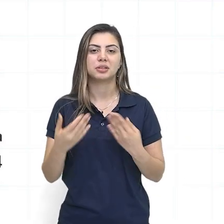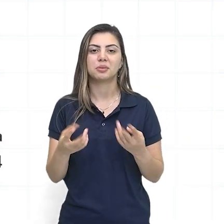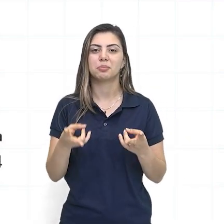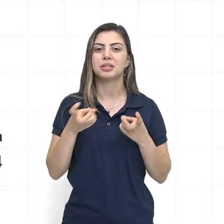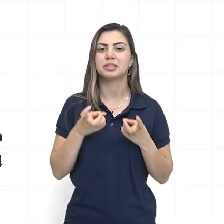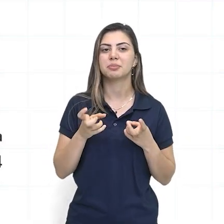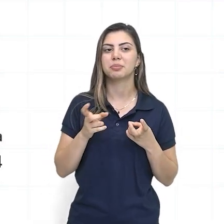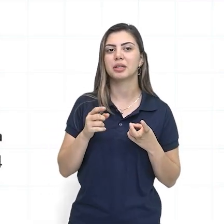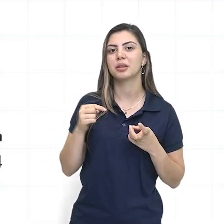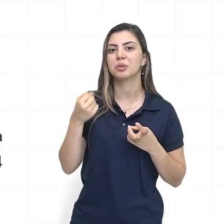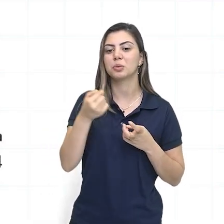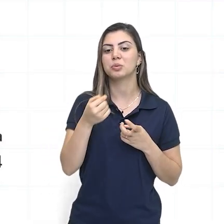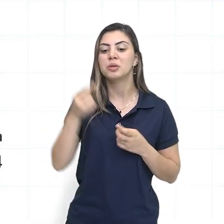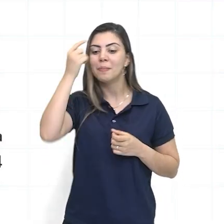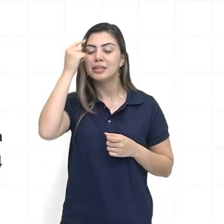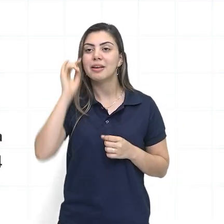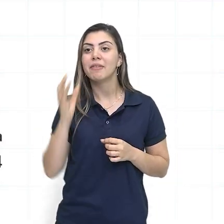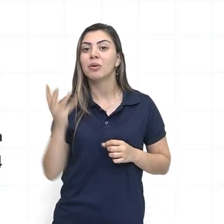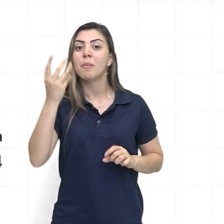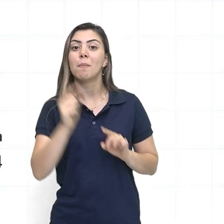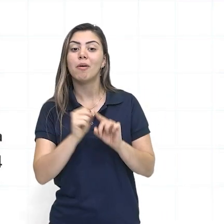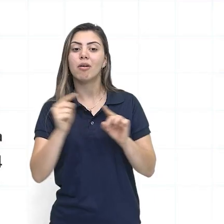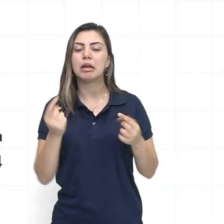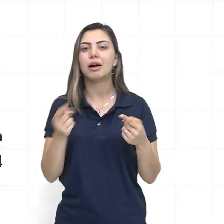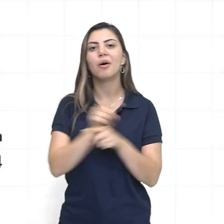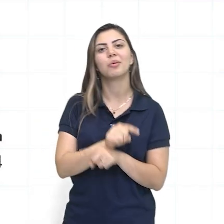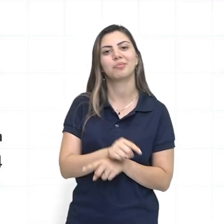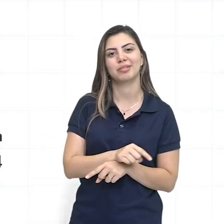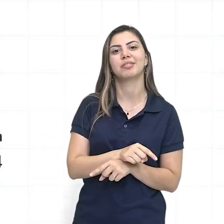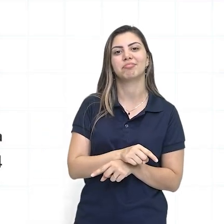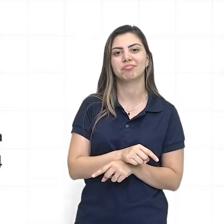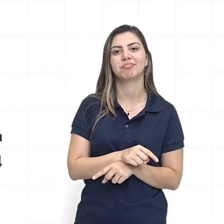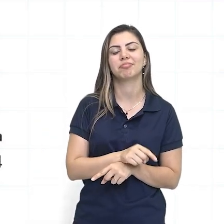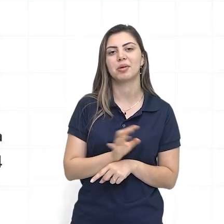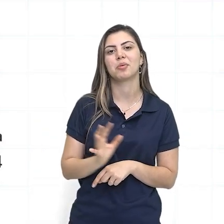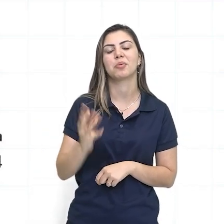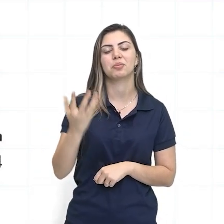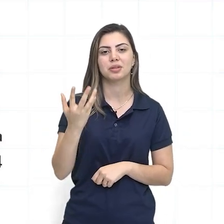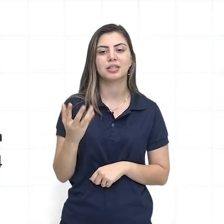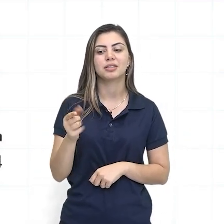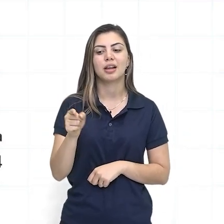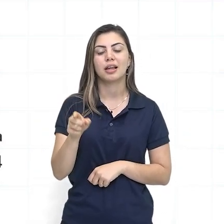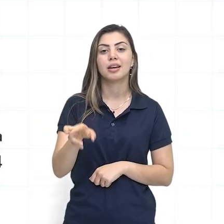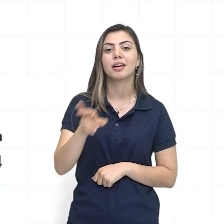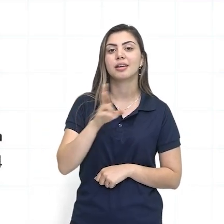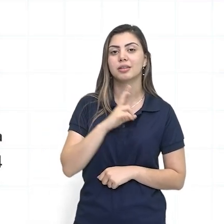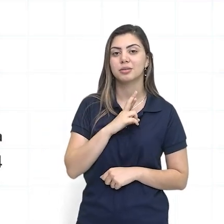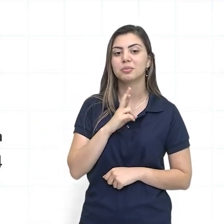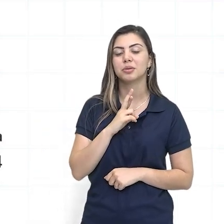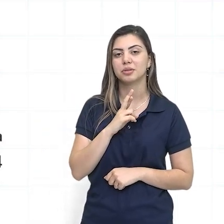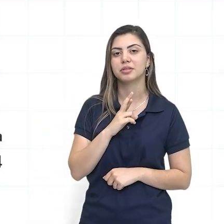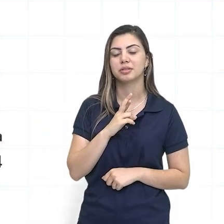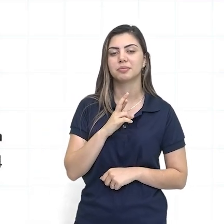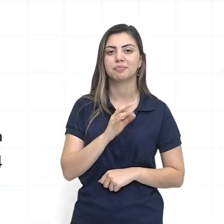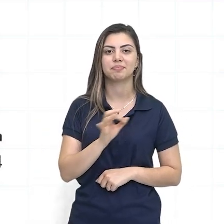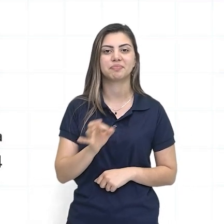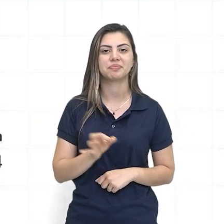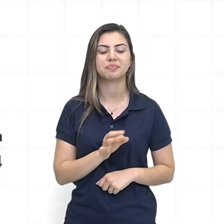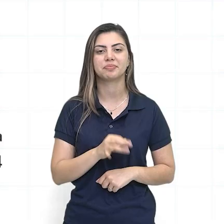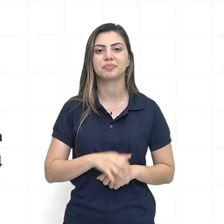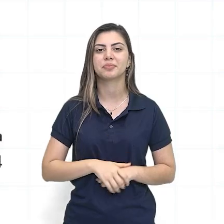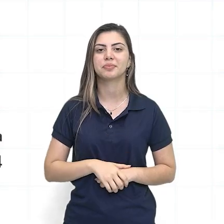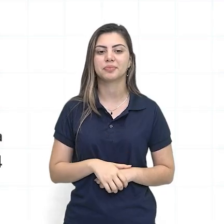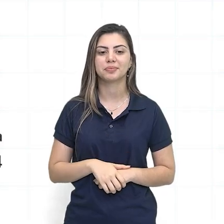quebra de expectativa no momento, né, no momento da resposta do compadre,